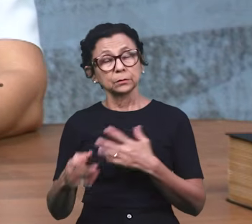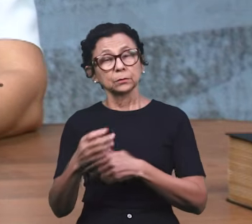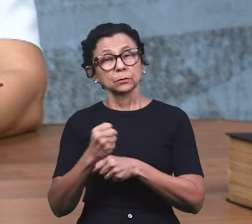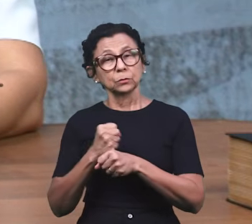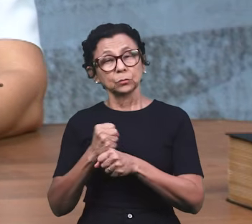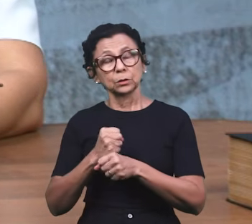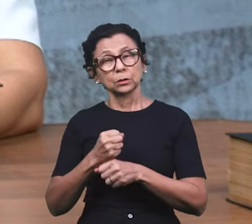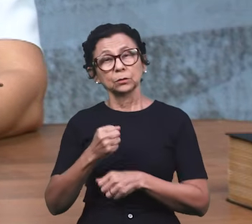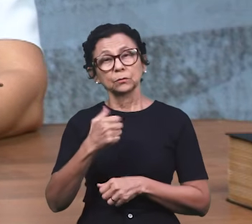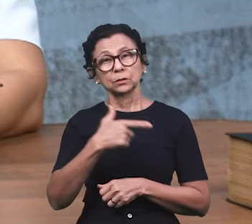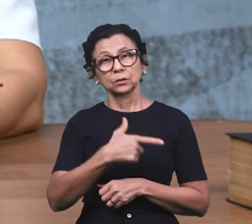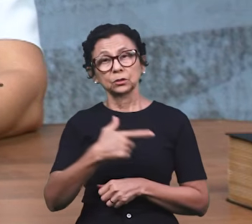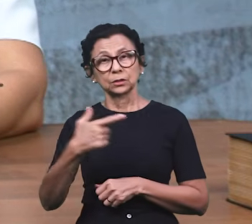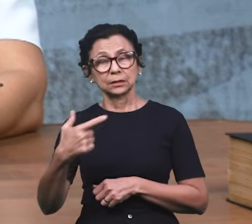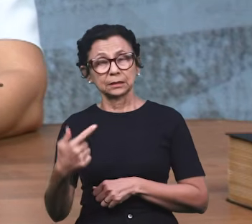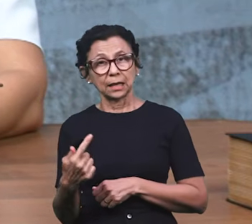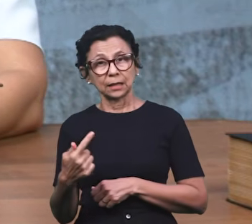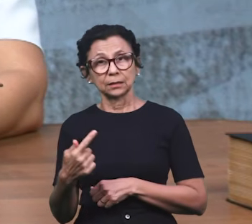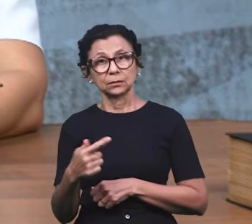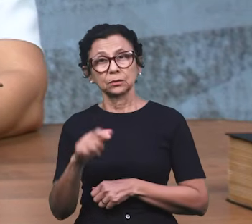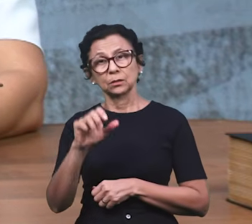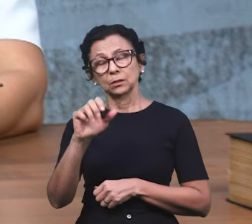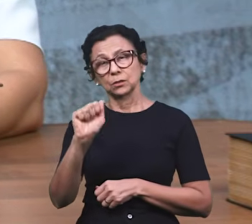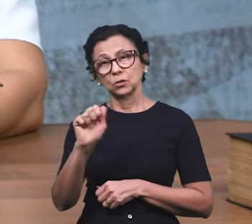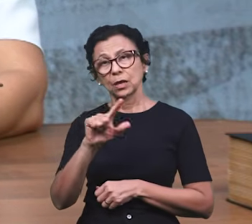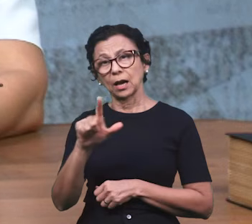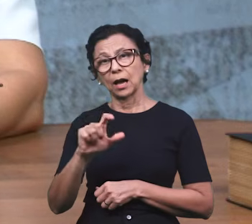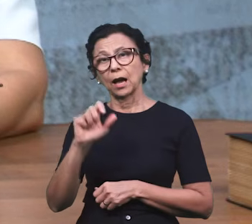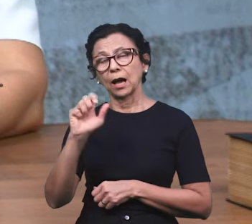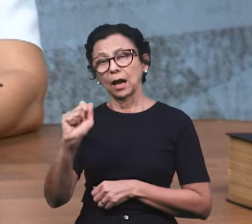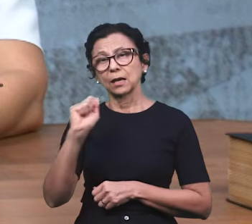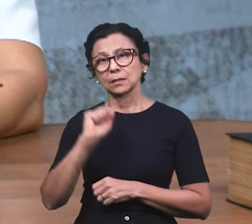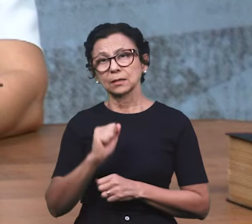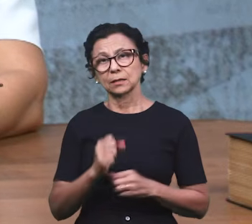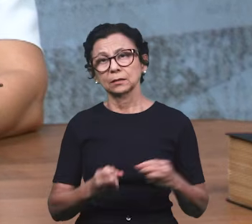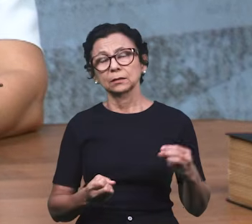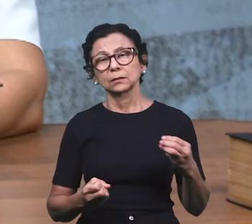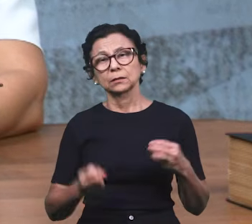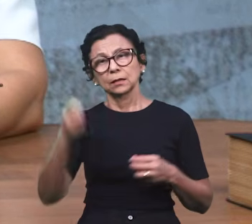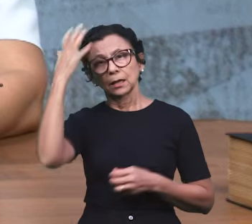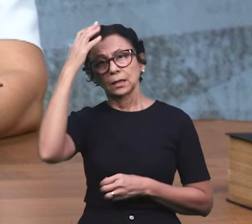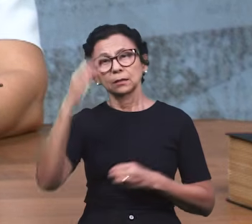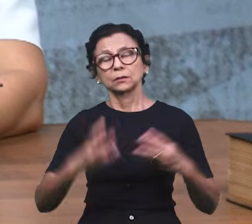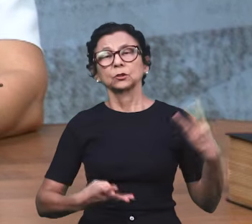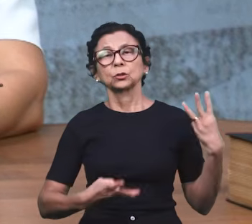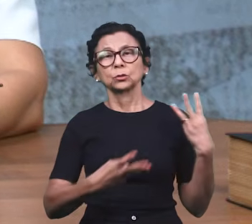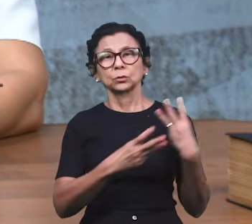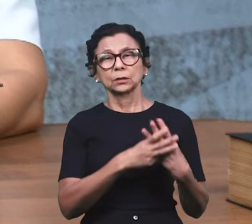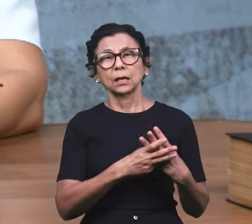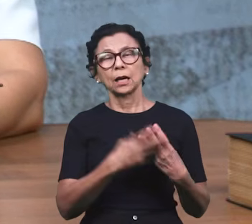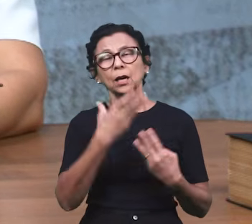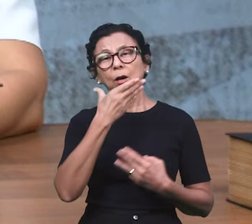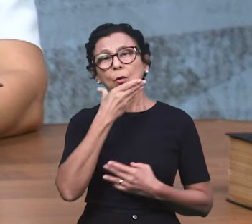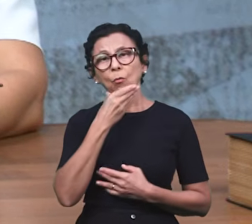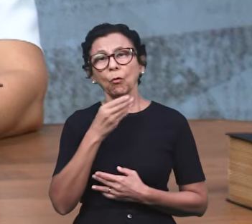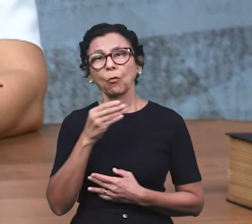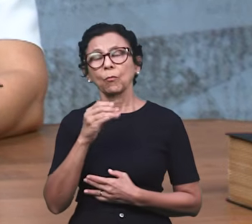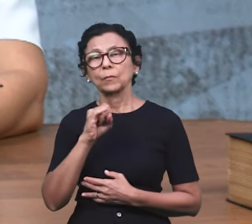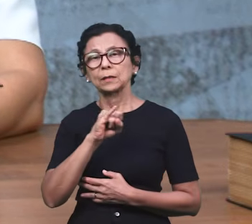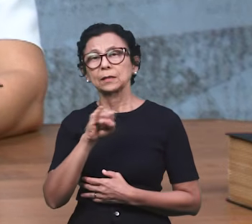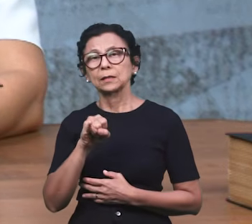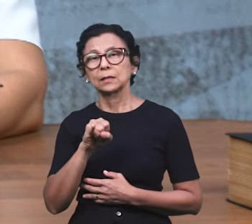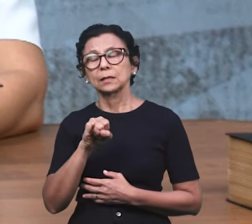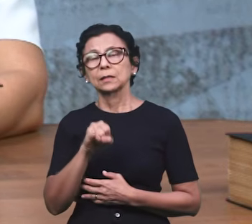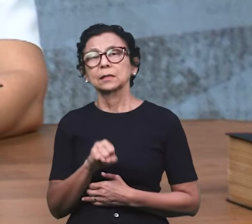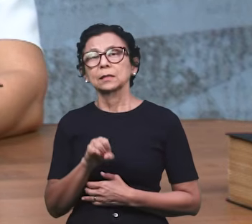27º de Asa, rei de Judá, reinou Zinri 7 dias em Tirzá.